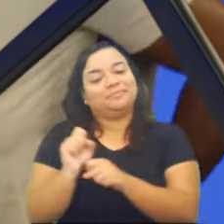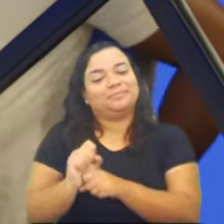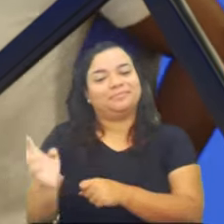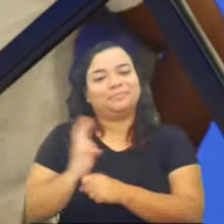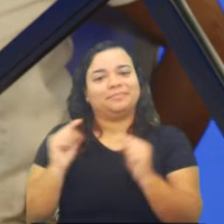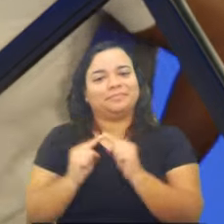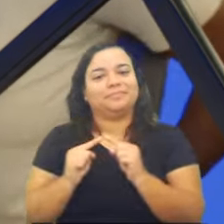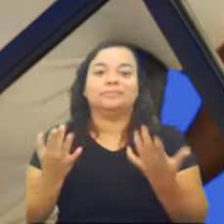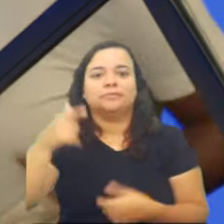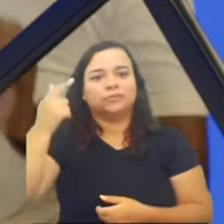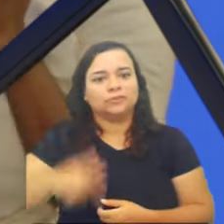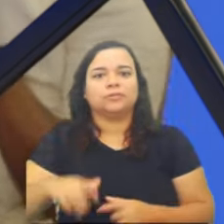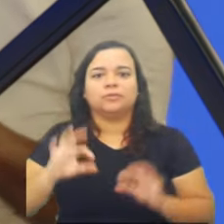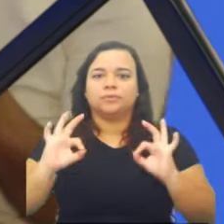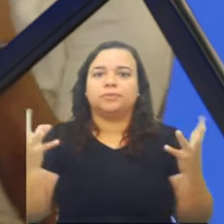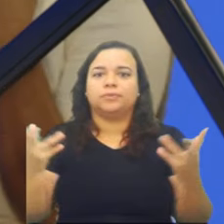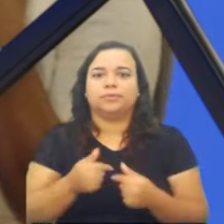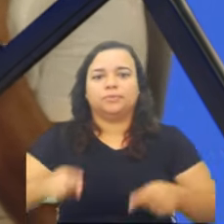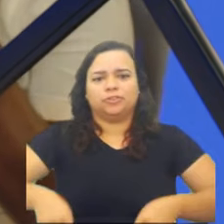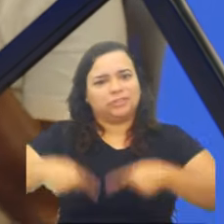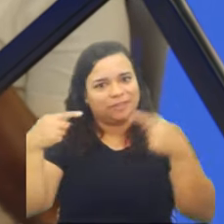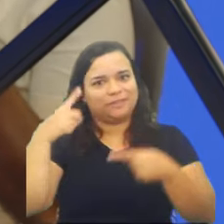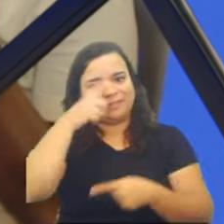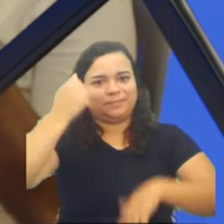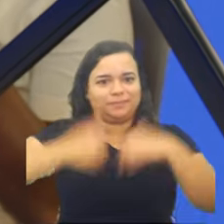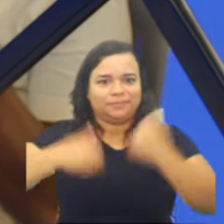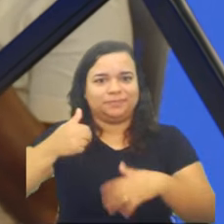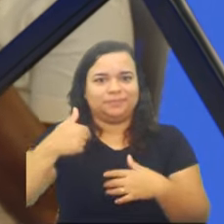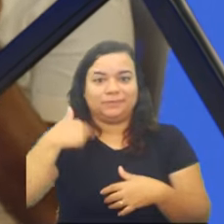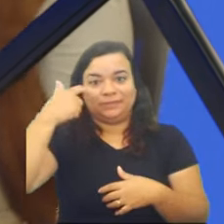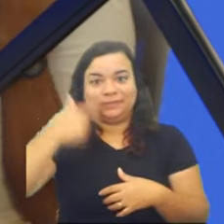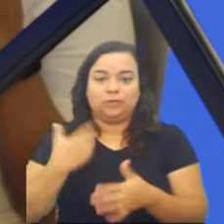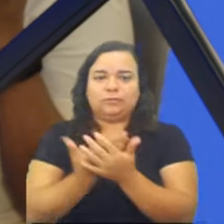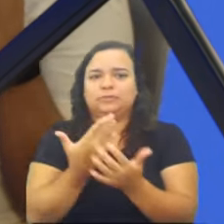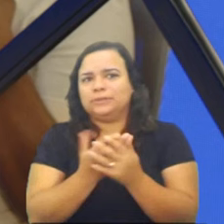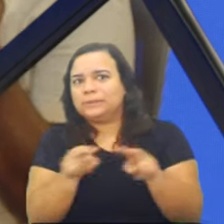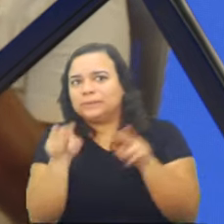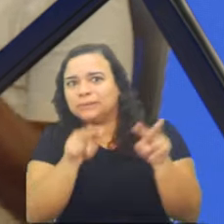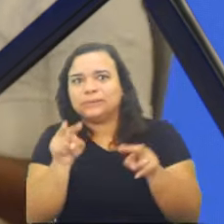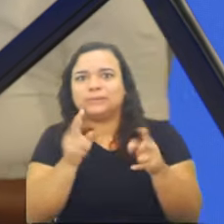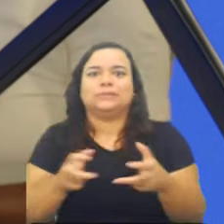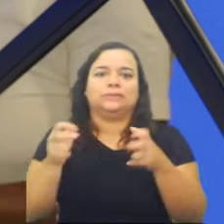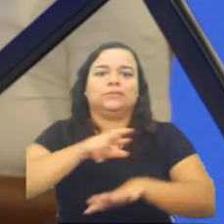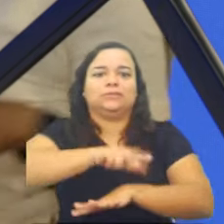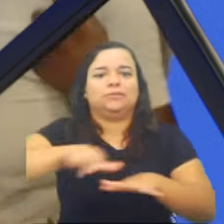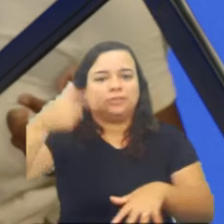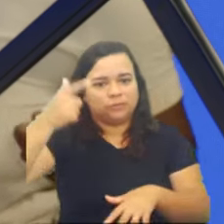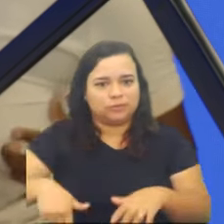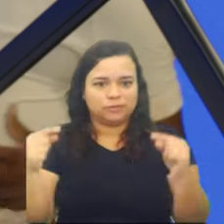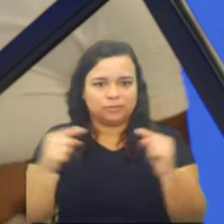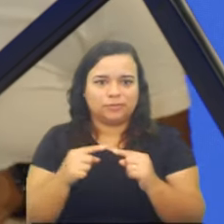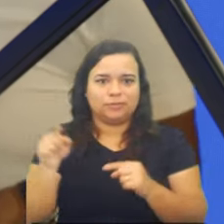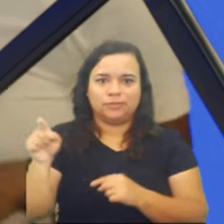D bom mais uma vez gente que é lão Que desafio viu te falar tô aqui ó fazendo phd em diversidade de